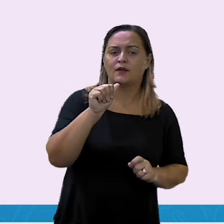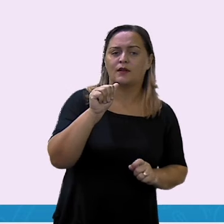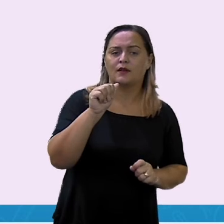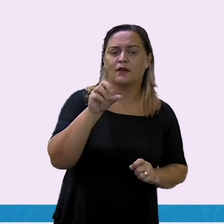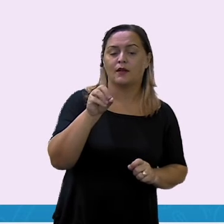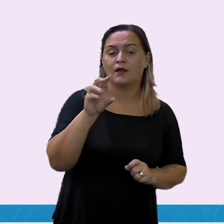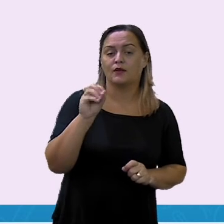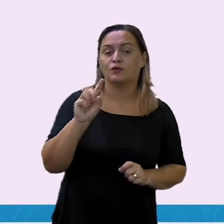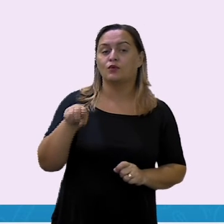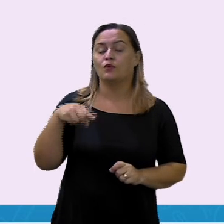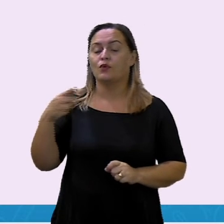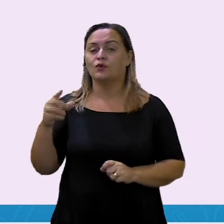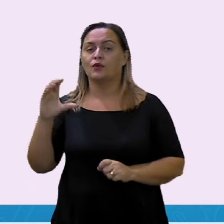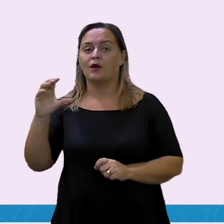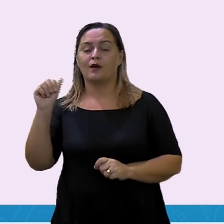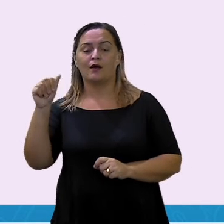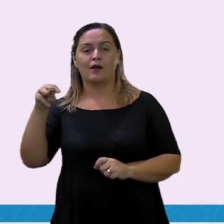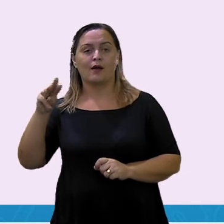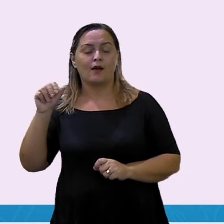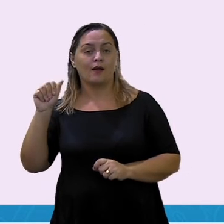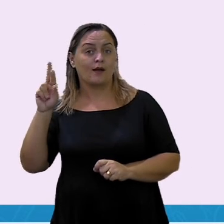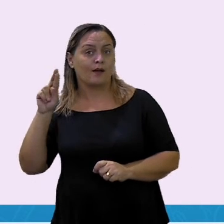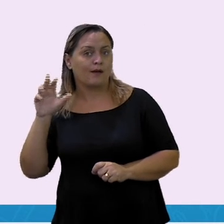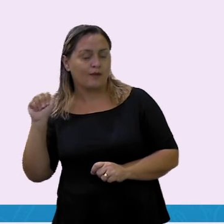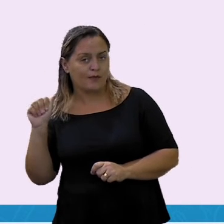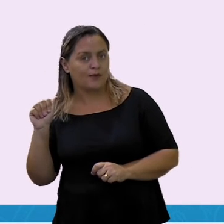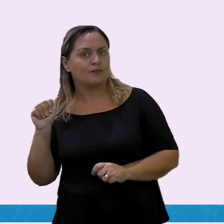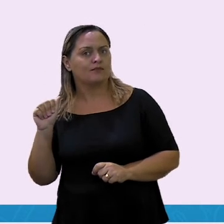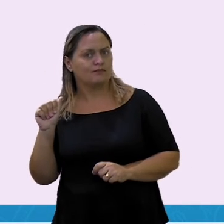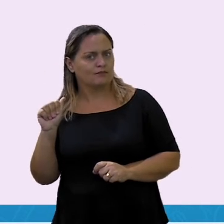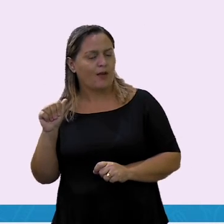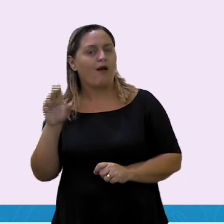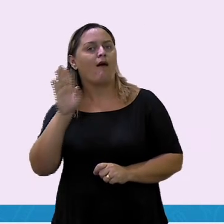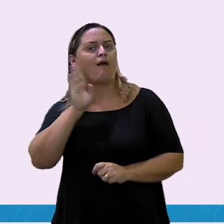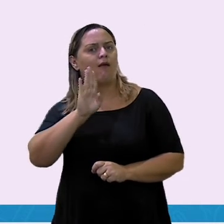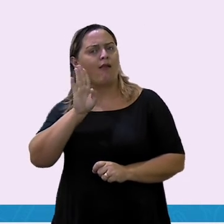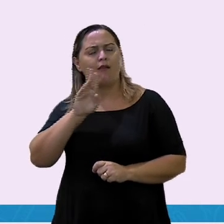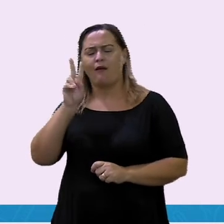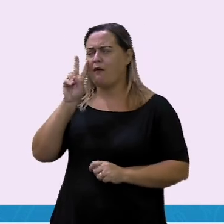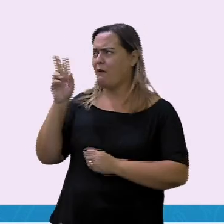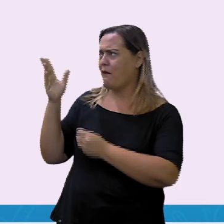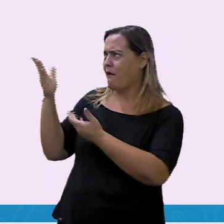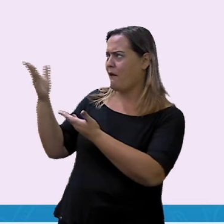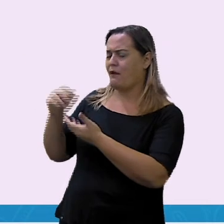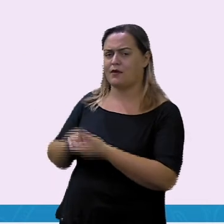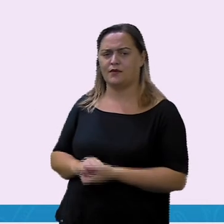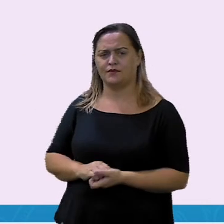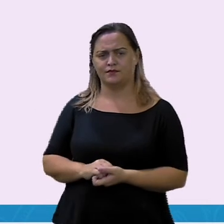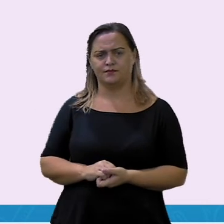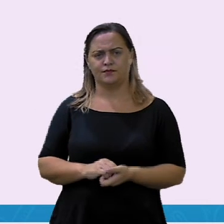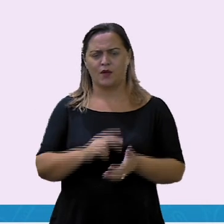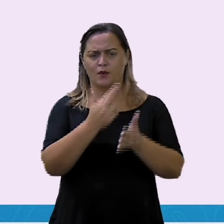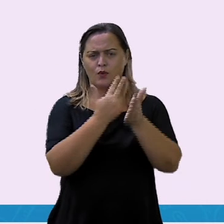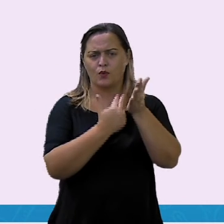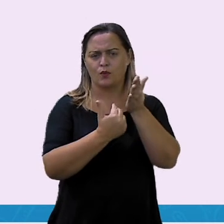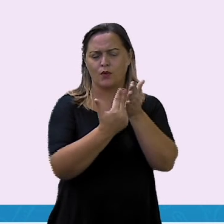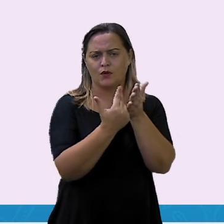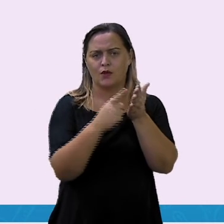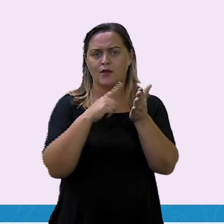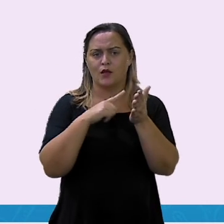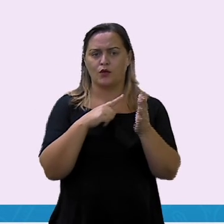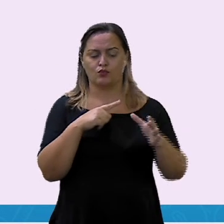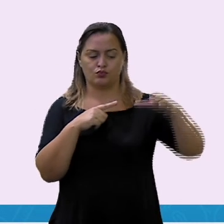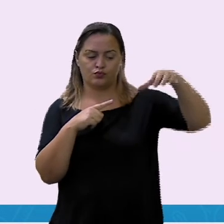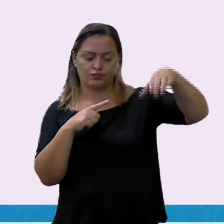o Senado e o outro a Câmara. Isso é interessantíssimo. Vocês podem ver, olha, focam na imagem, que está para cima,